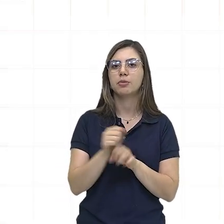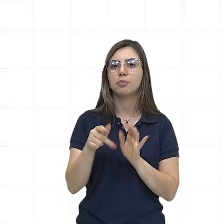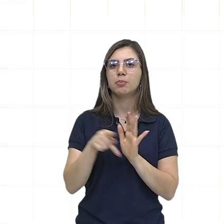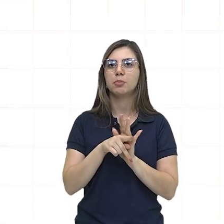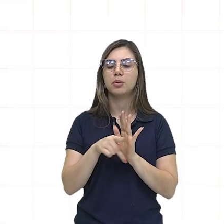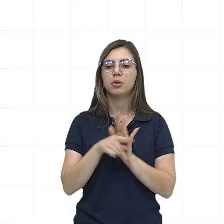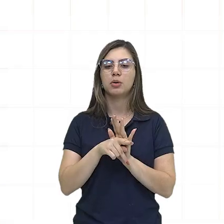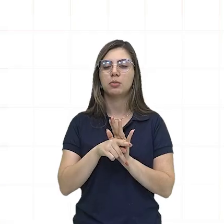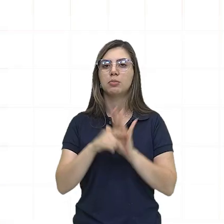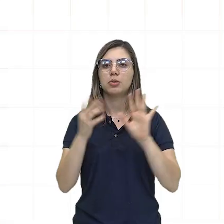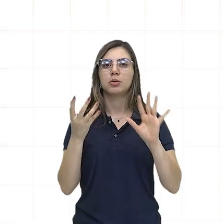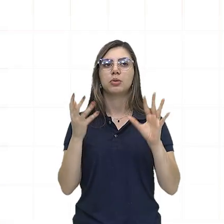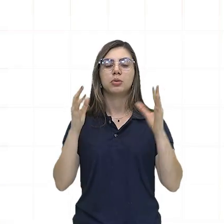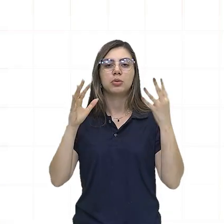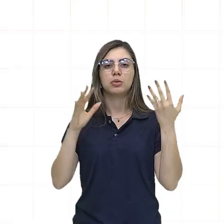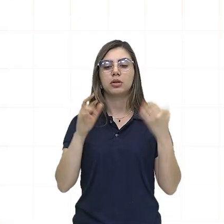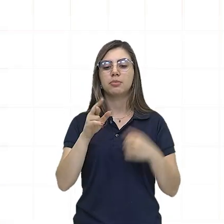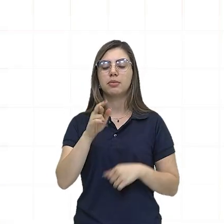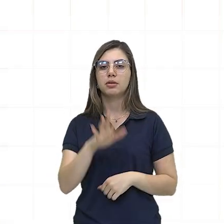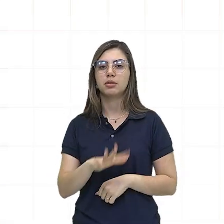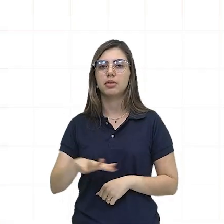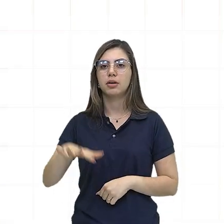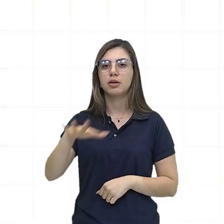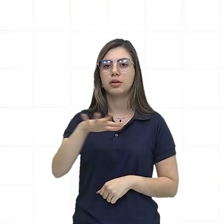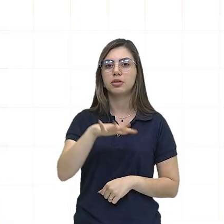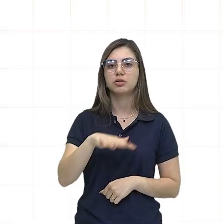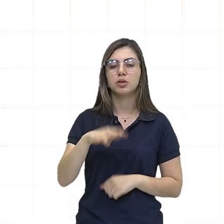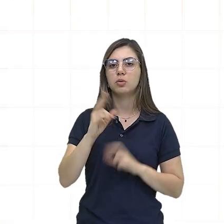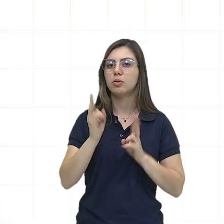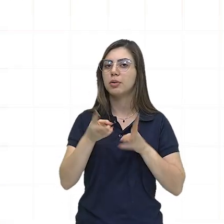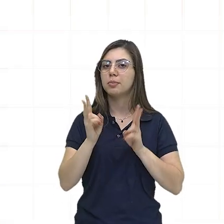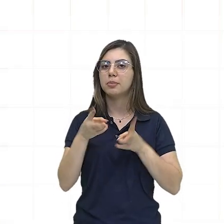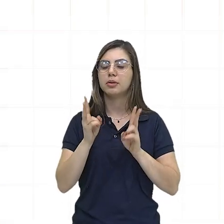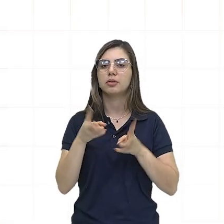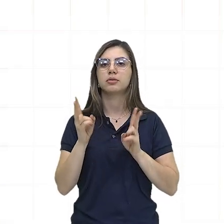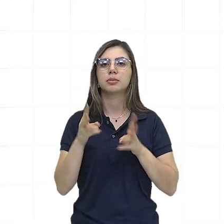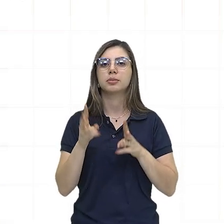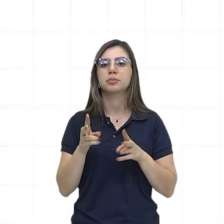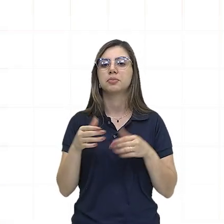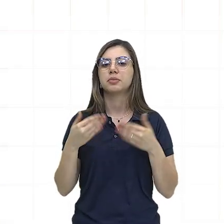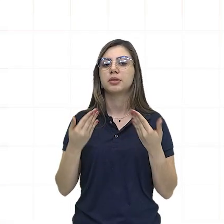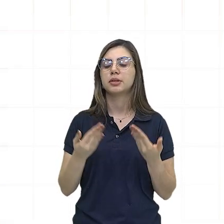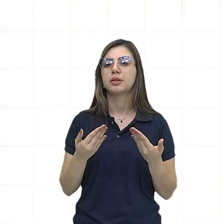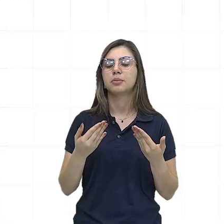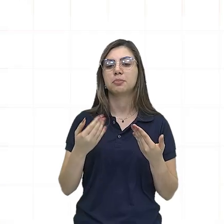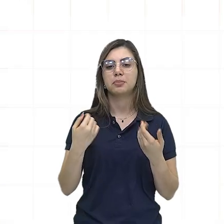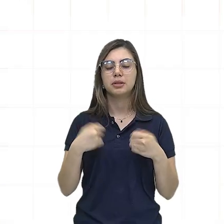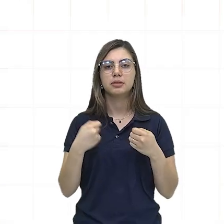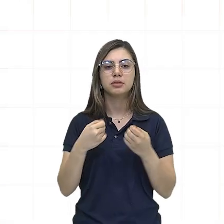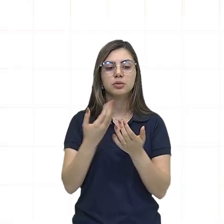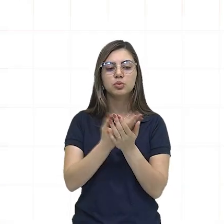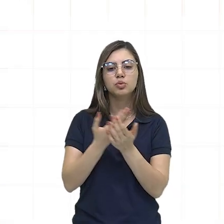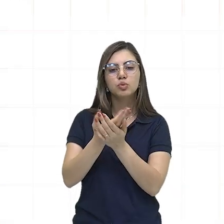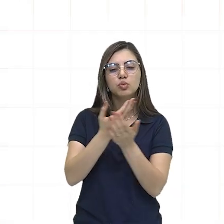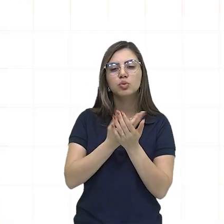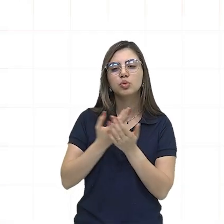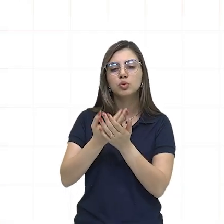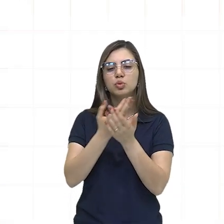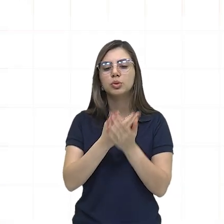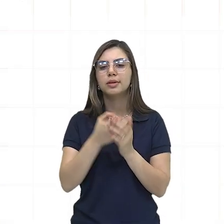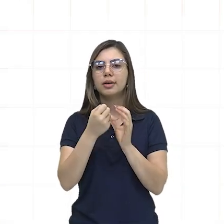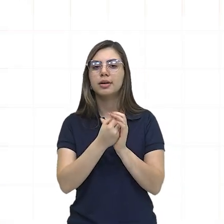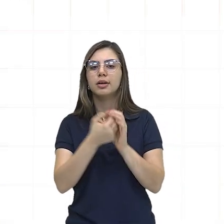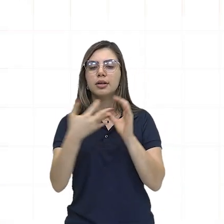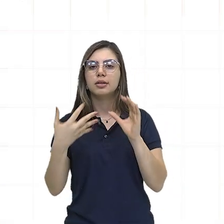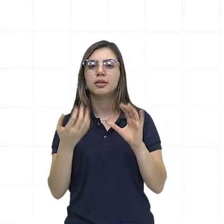Então, para se definir o clima de uma região, é preciso ser realizado uma série de estudos das